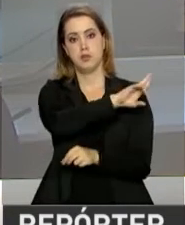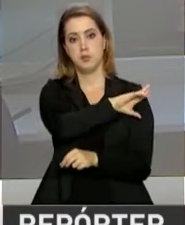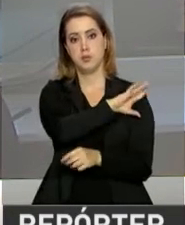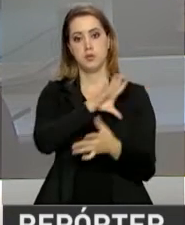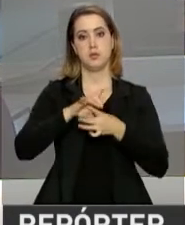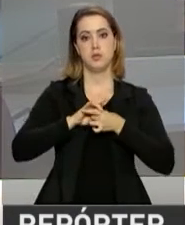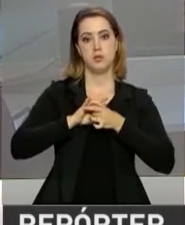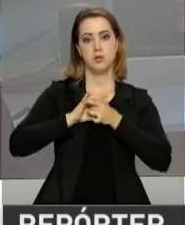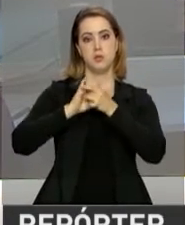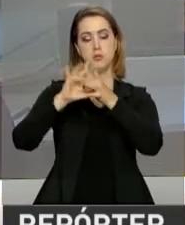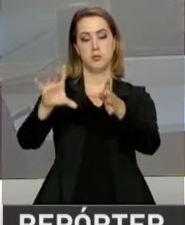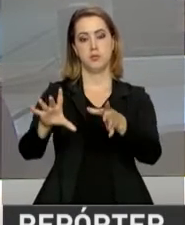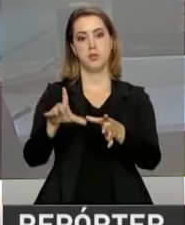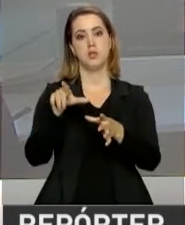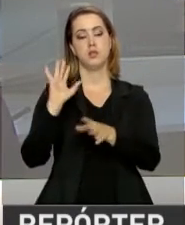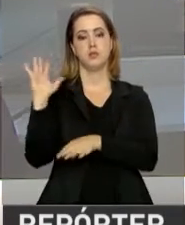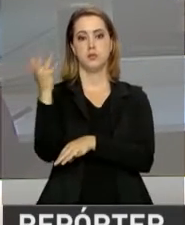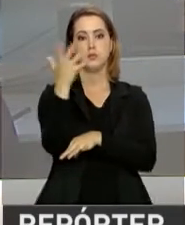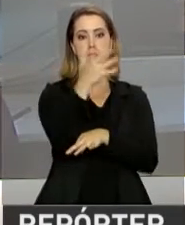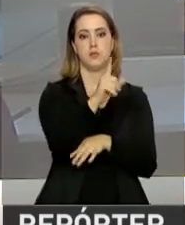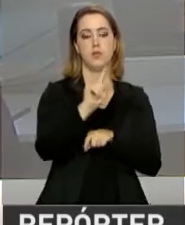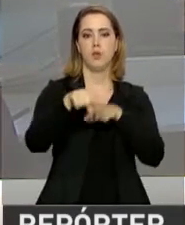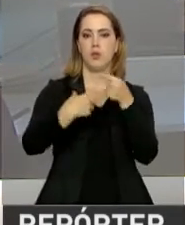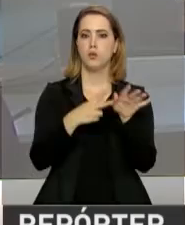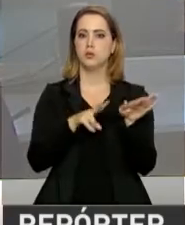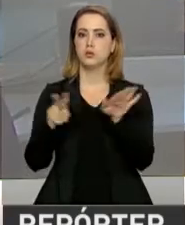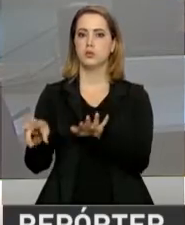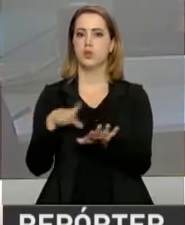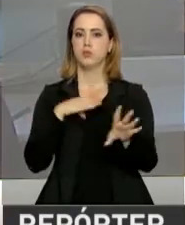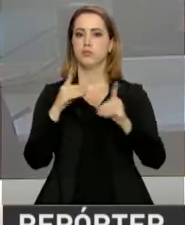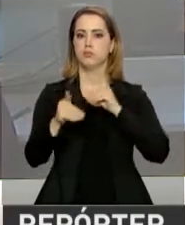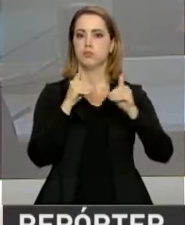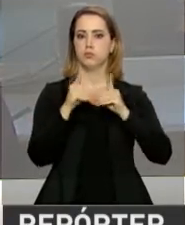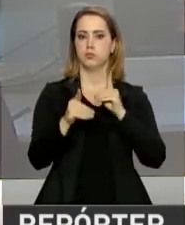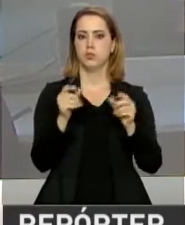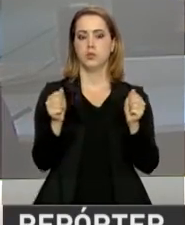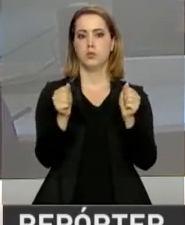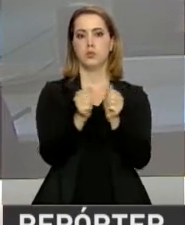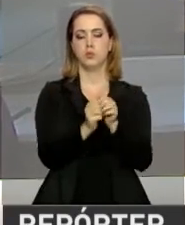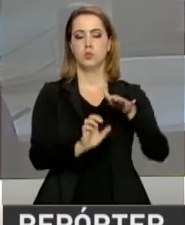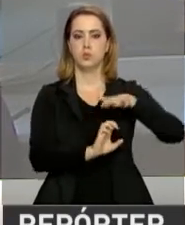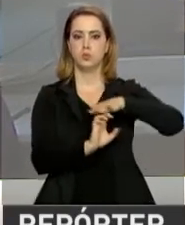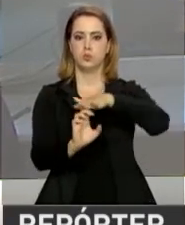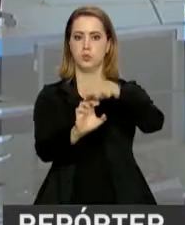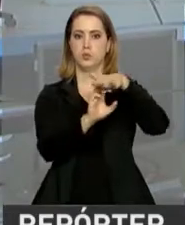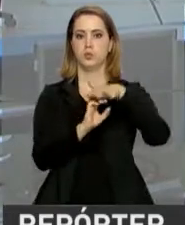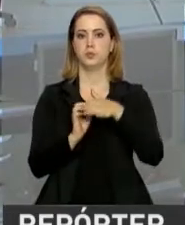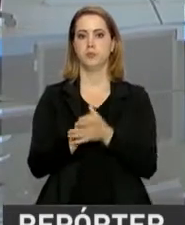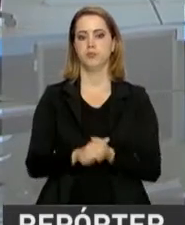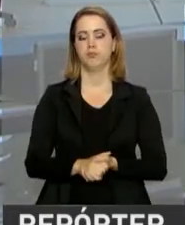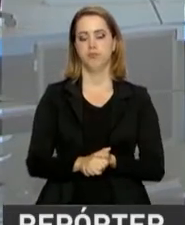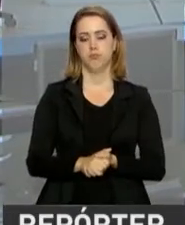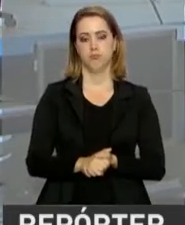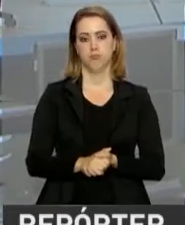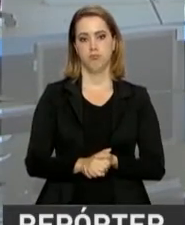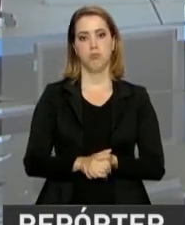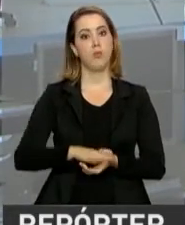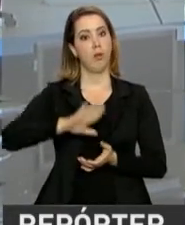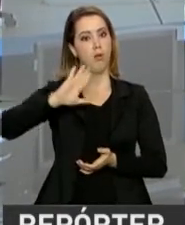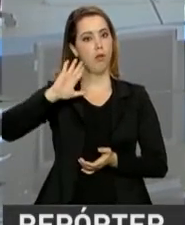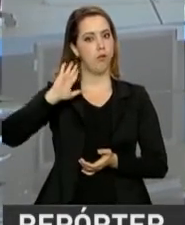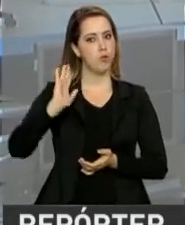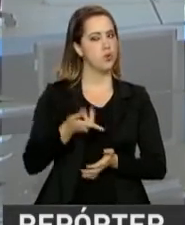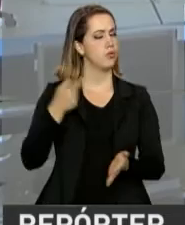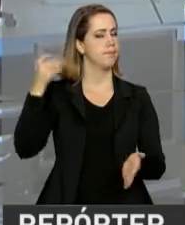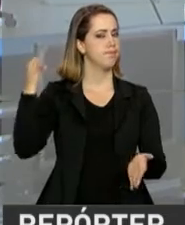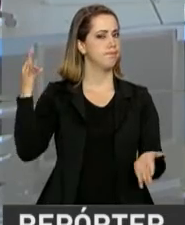ambientais na semana que vem serão realizados novos debates entre o órgão empresários estão garantidos os recursos